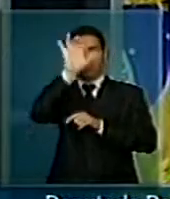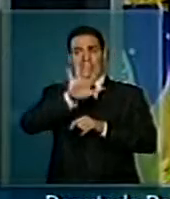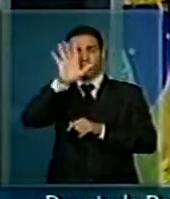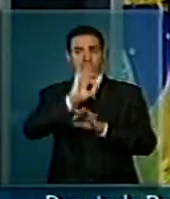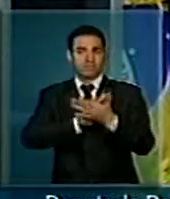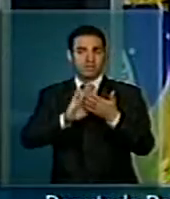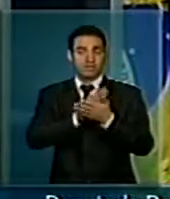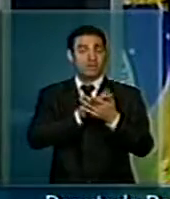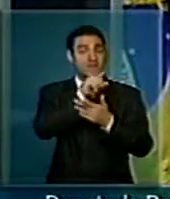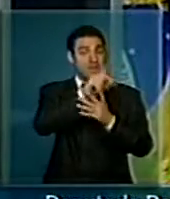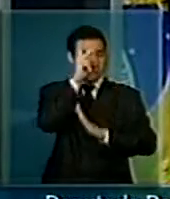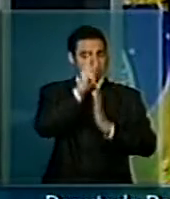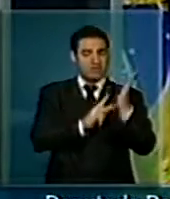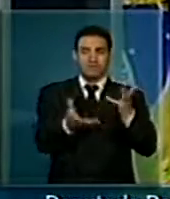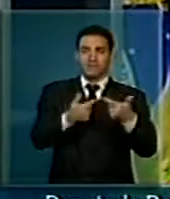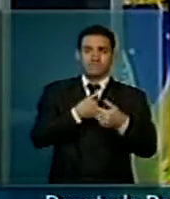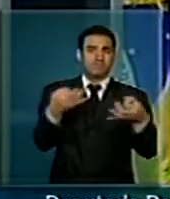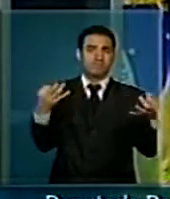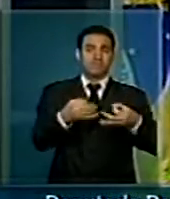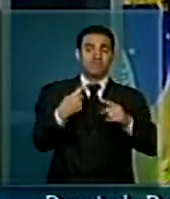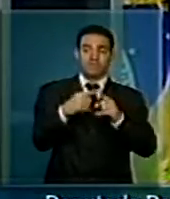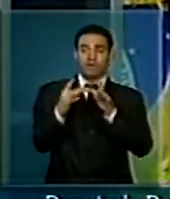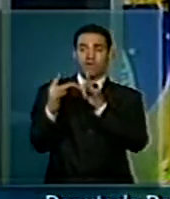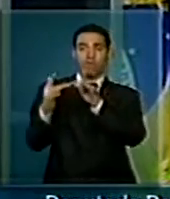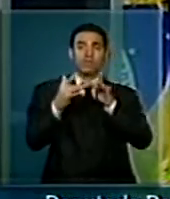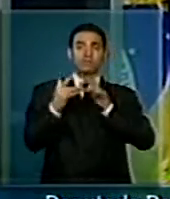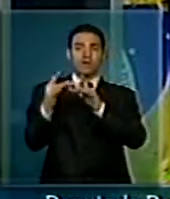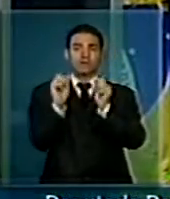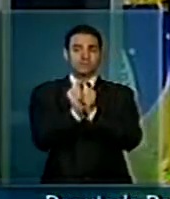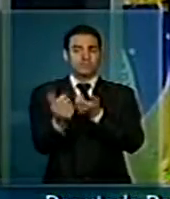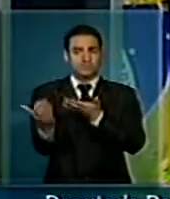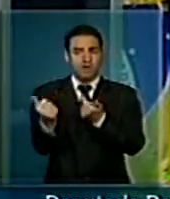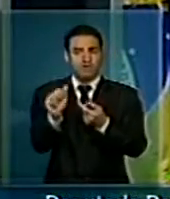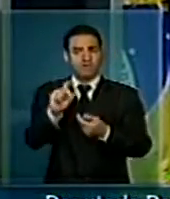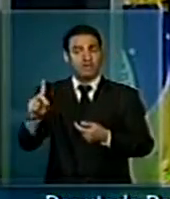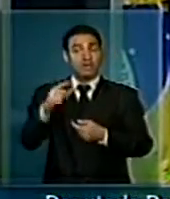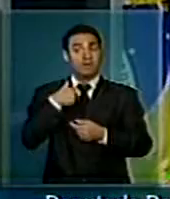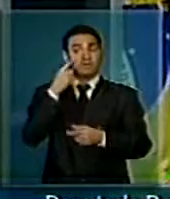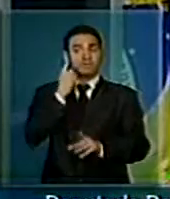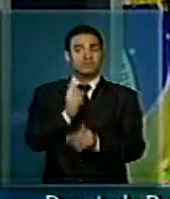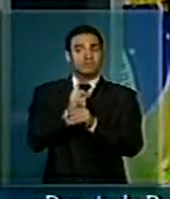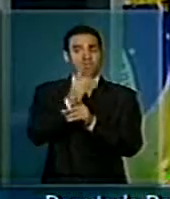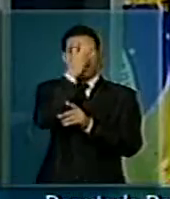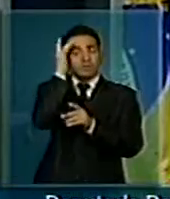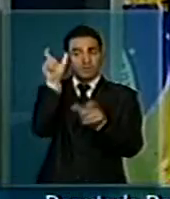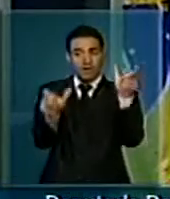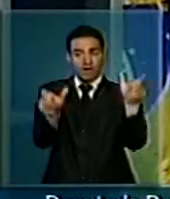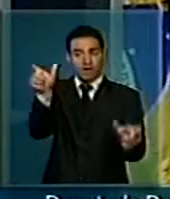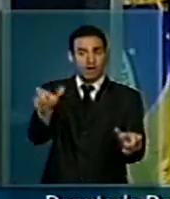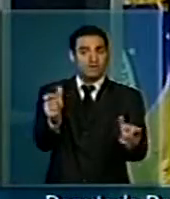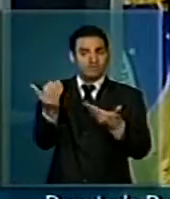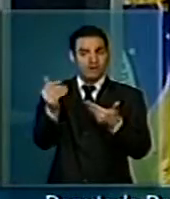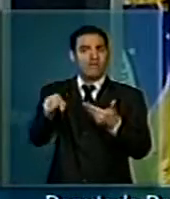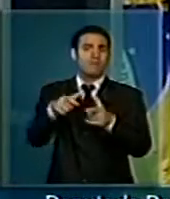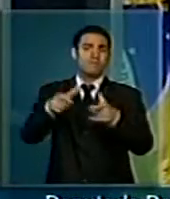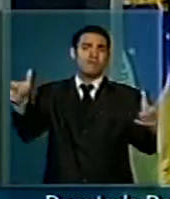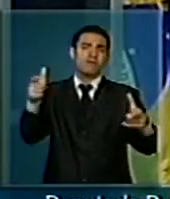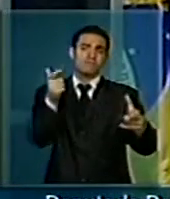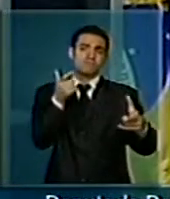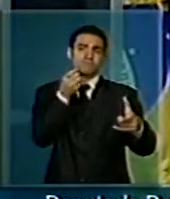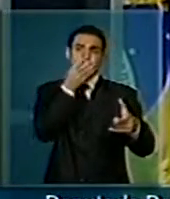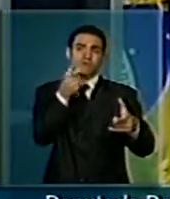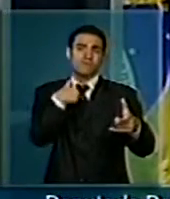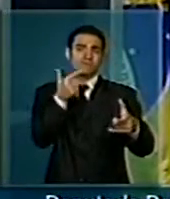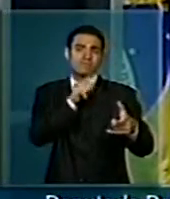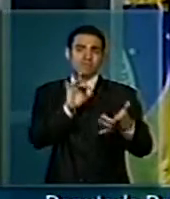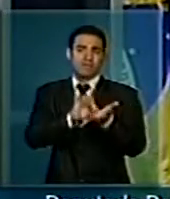vida, pois no contato direto com jovens e adolescentes, descobri que os bons ainda são maioria. Descobri que em todas as